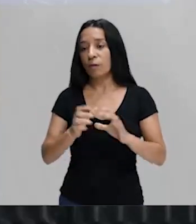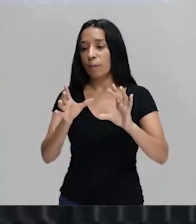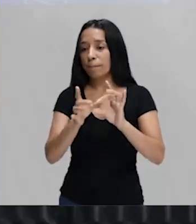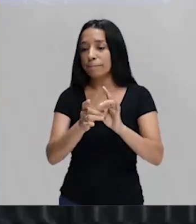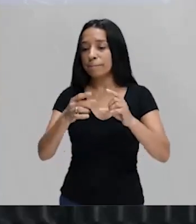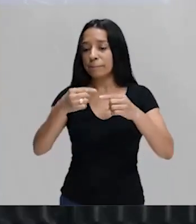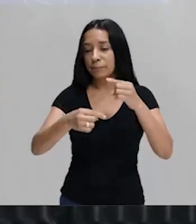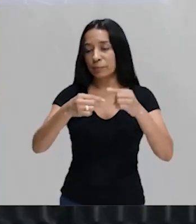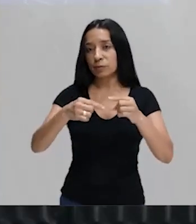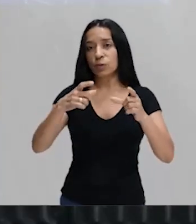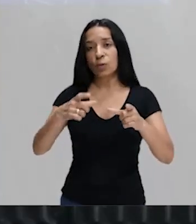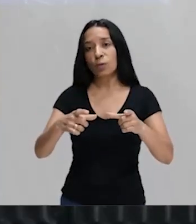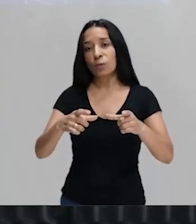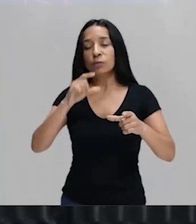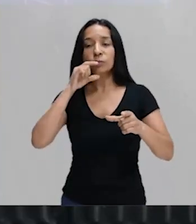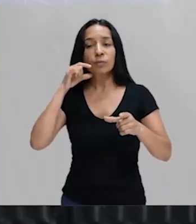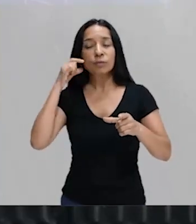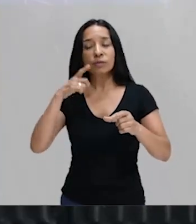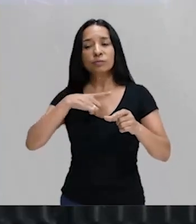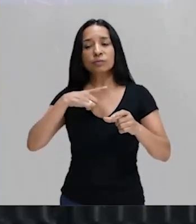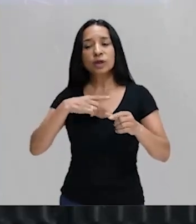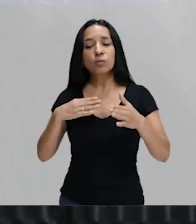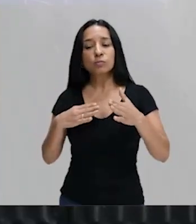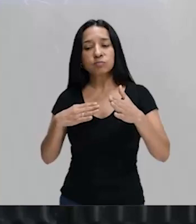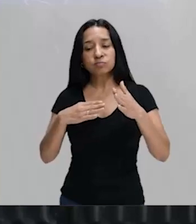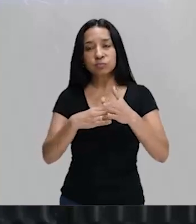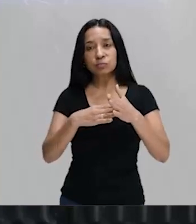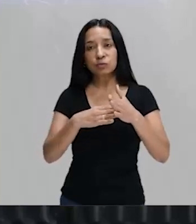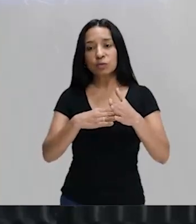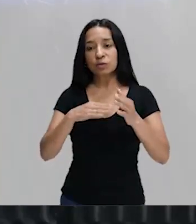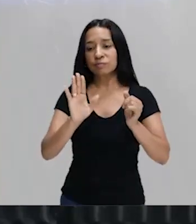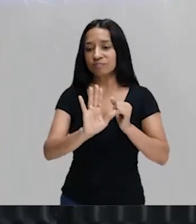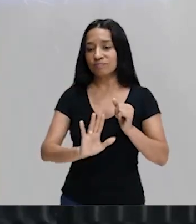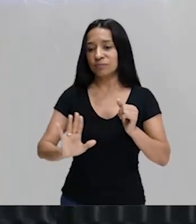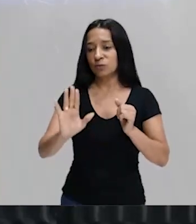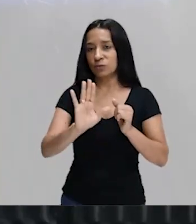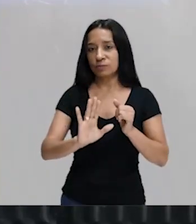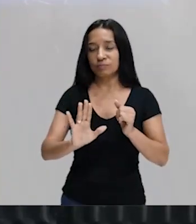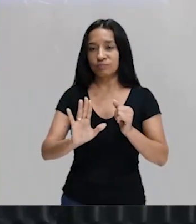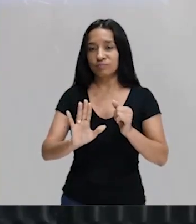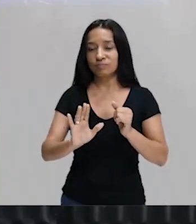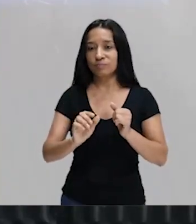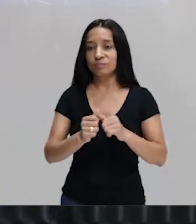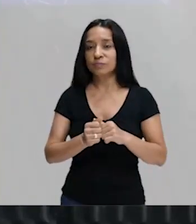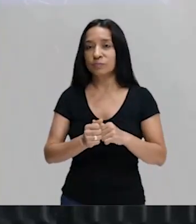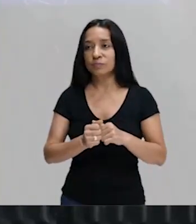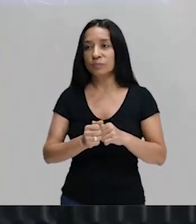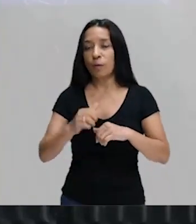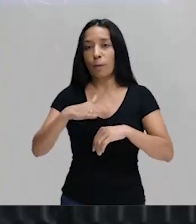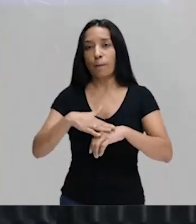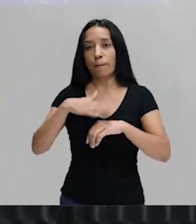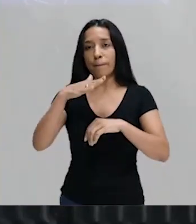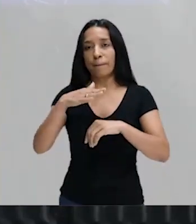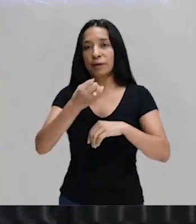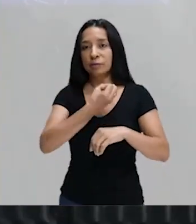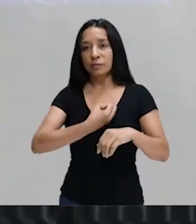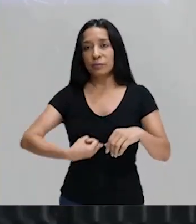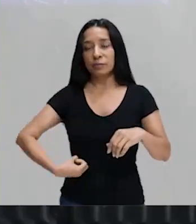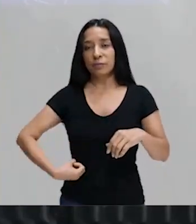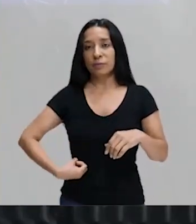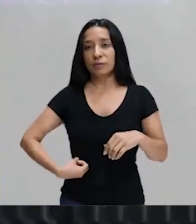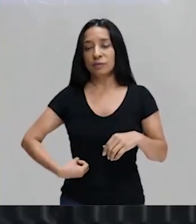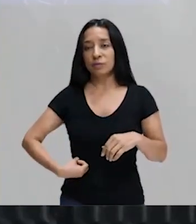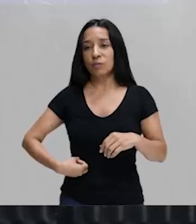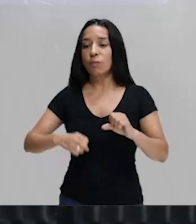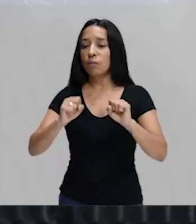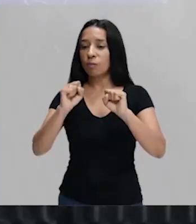da situação. Tá? Observe que Dom Pedro tem um controle. Certo? Por mais que o imperador